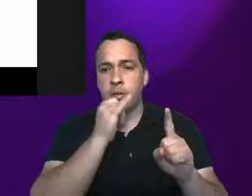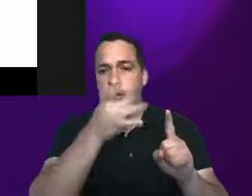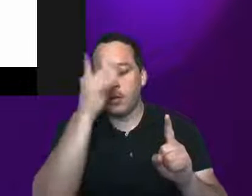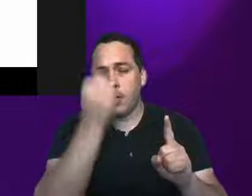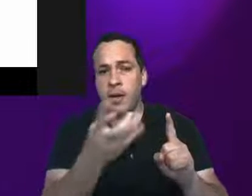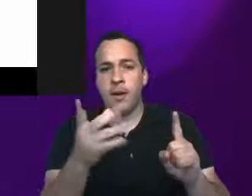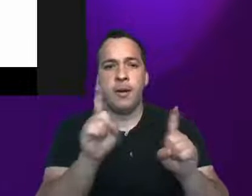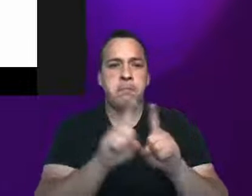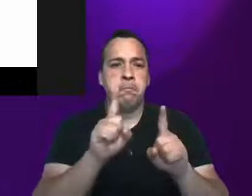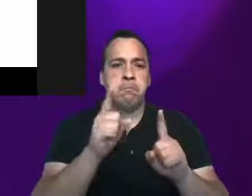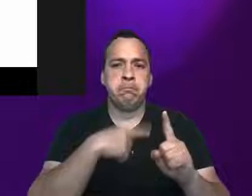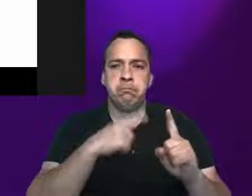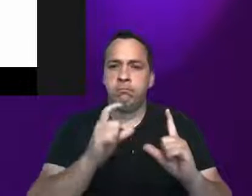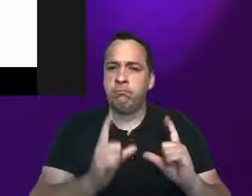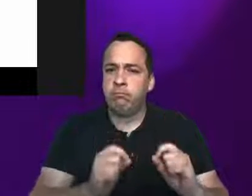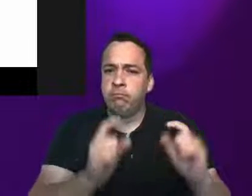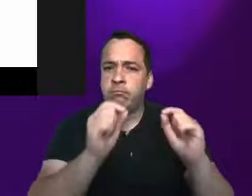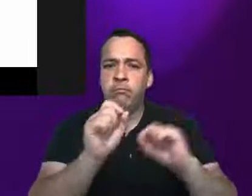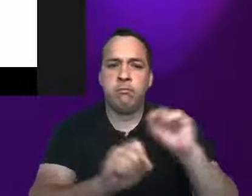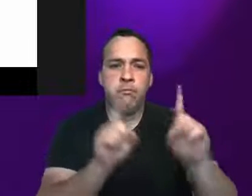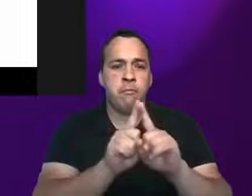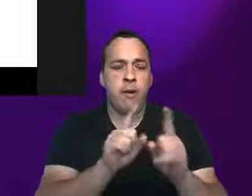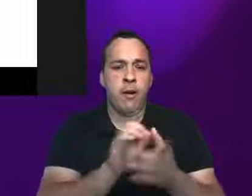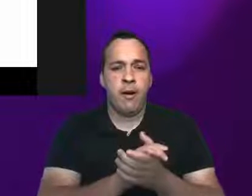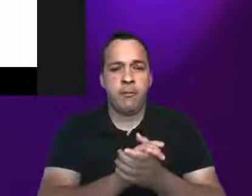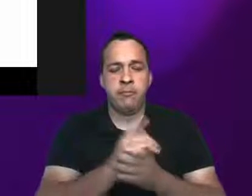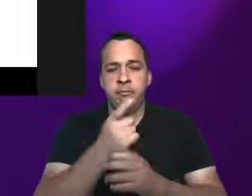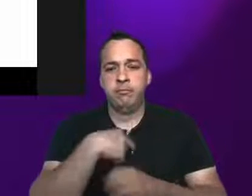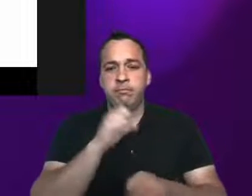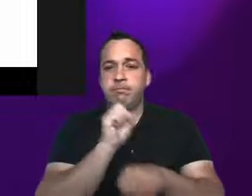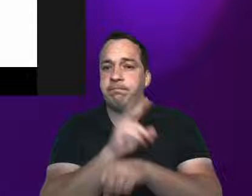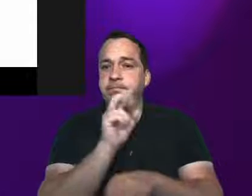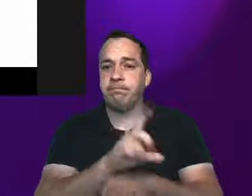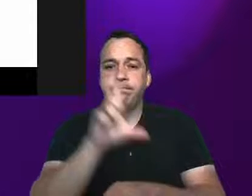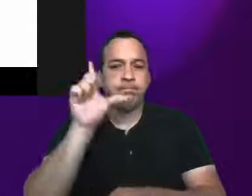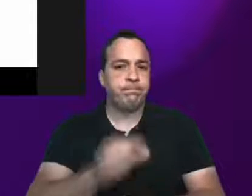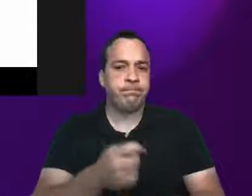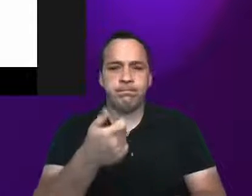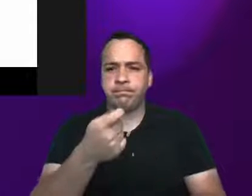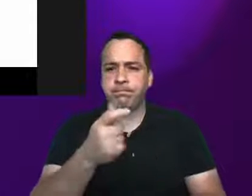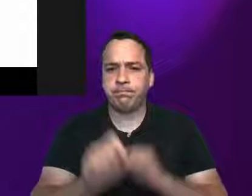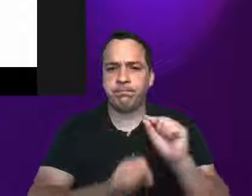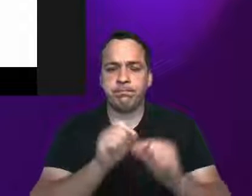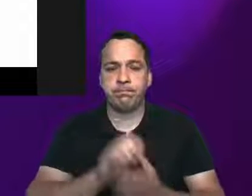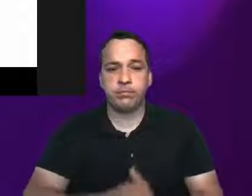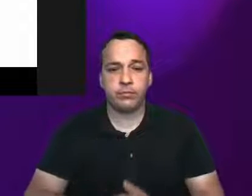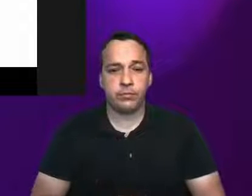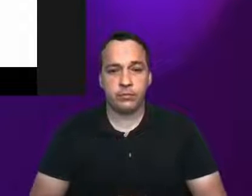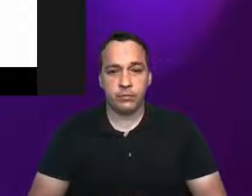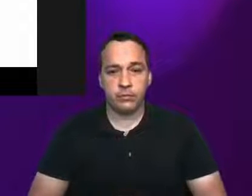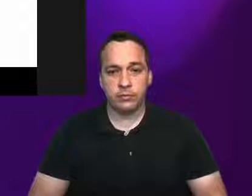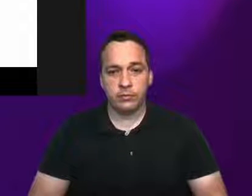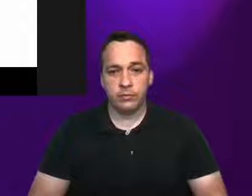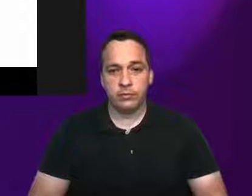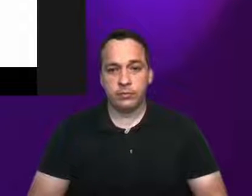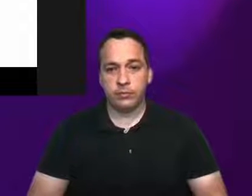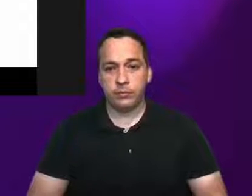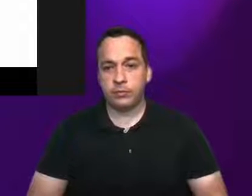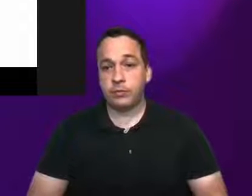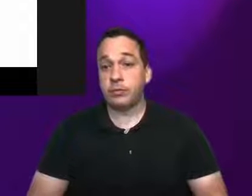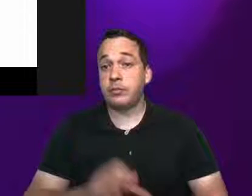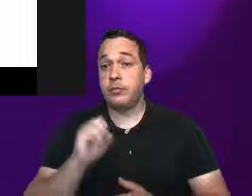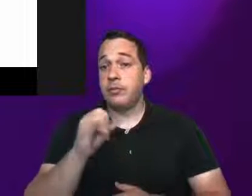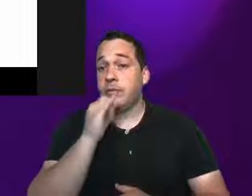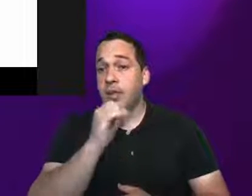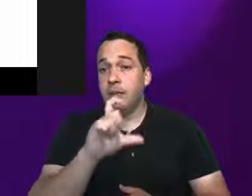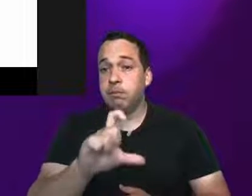diálise, e a autotoxicidade da furosemida é muito baixa, só se você passasse de 50 ampolas por dia.